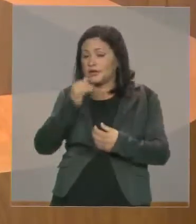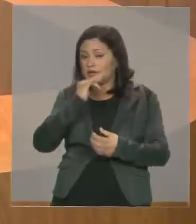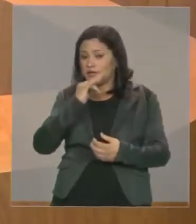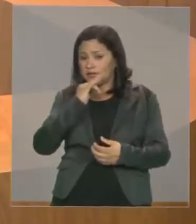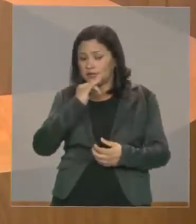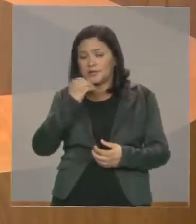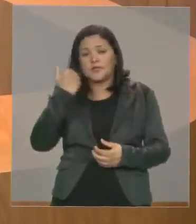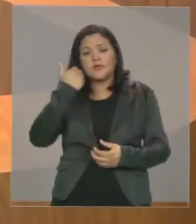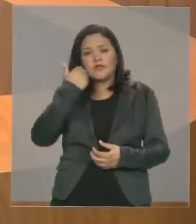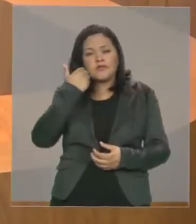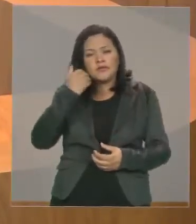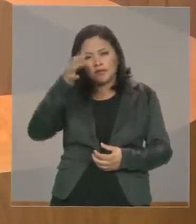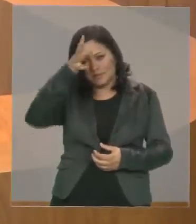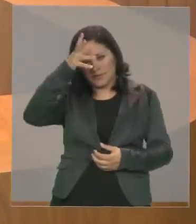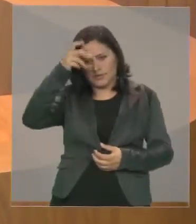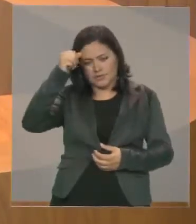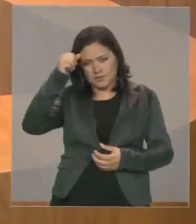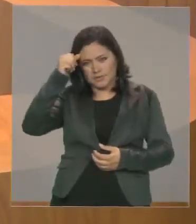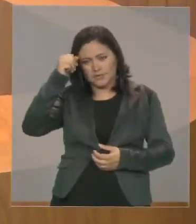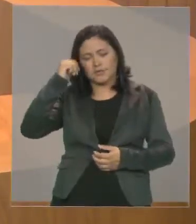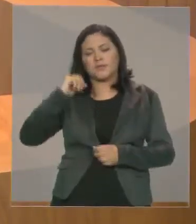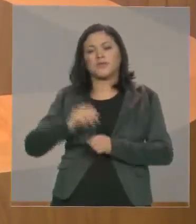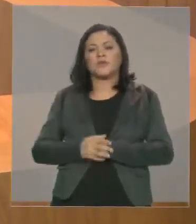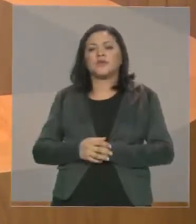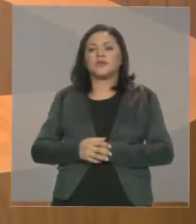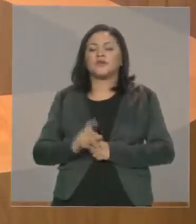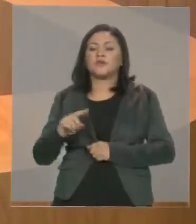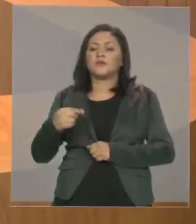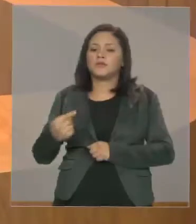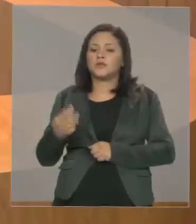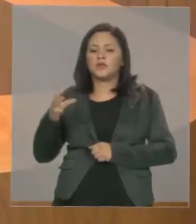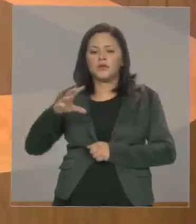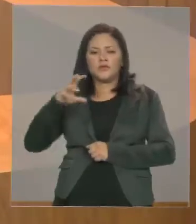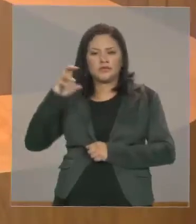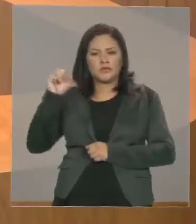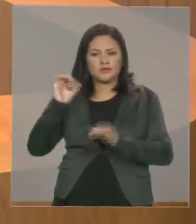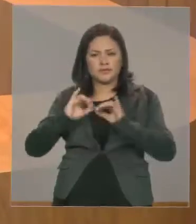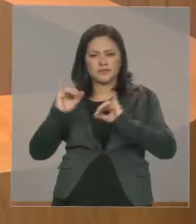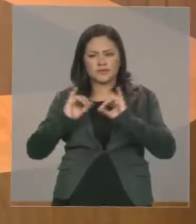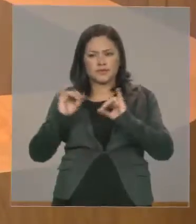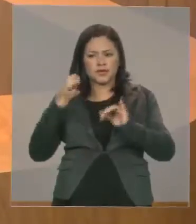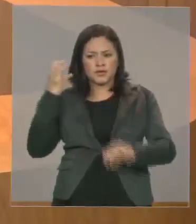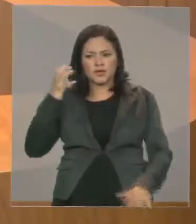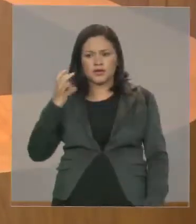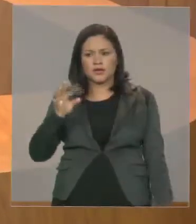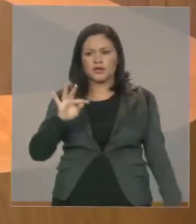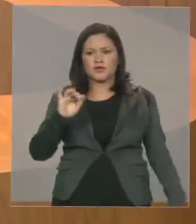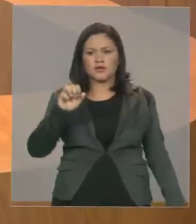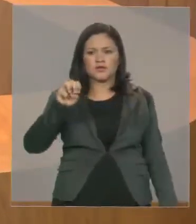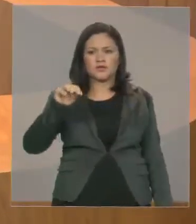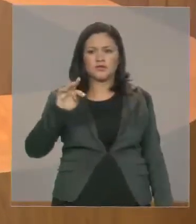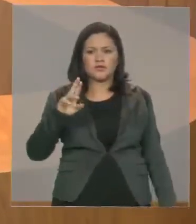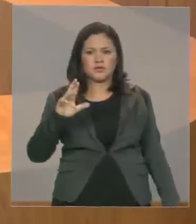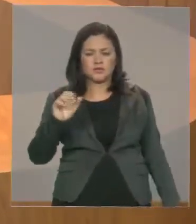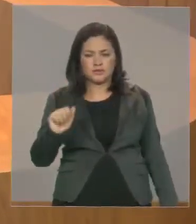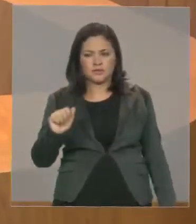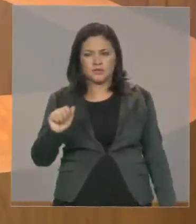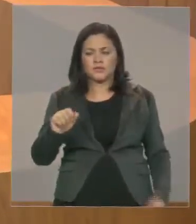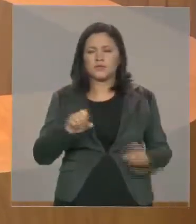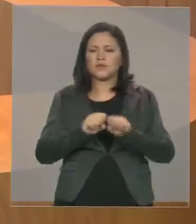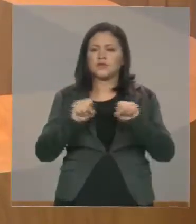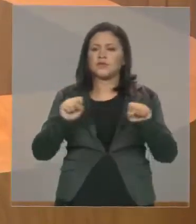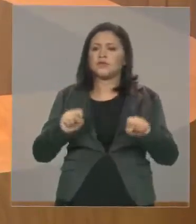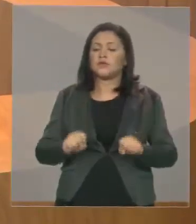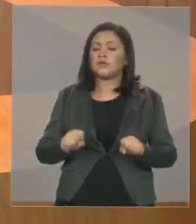governador através da Rádio Timbira, no que se trata da recuperação e melhoramento do sistema de abastecimento de água de Vargem Grande,